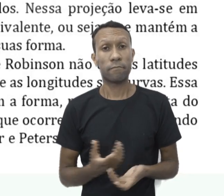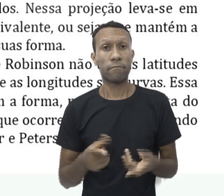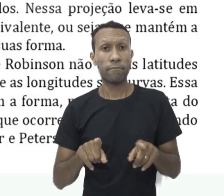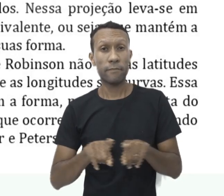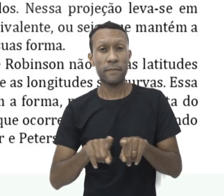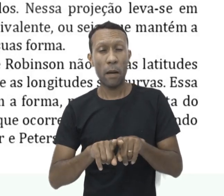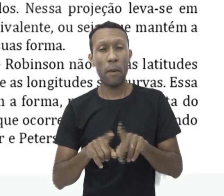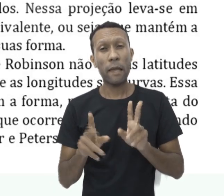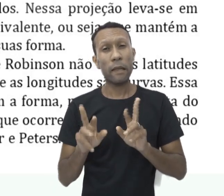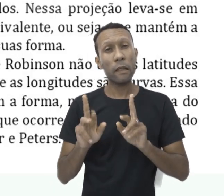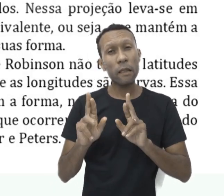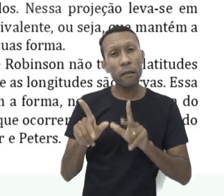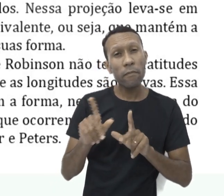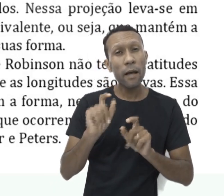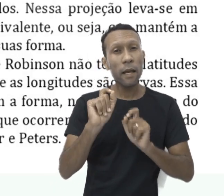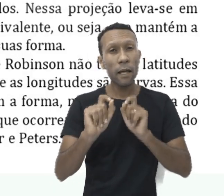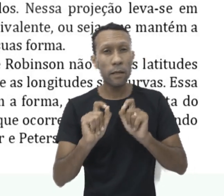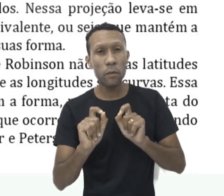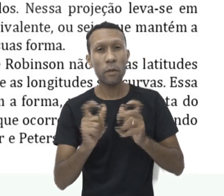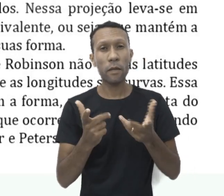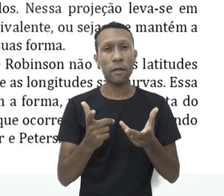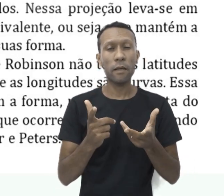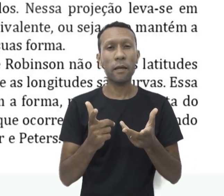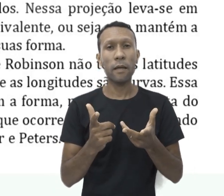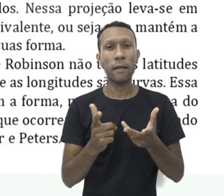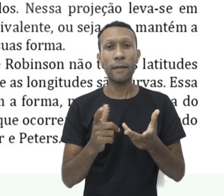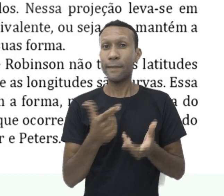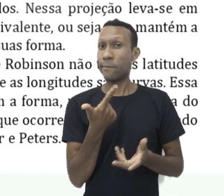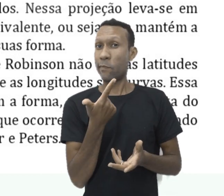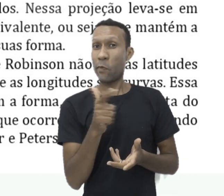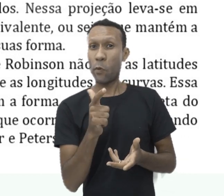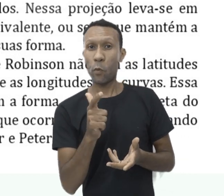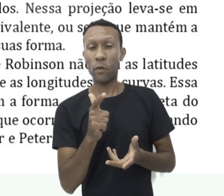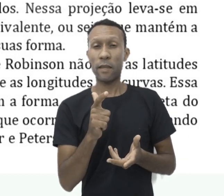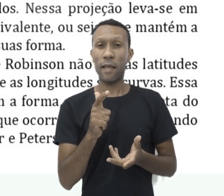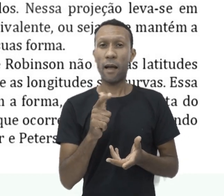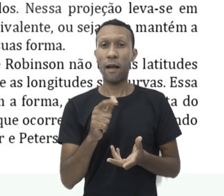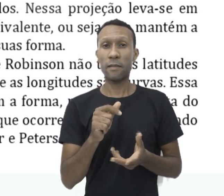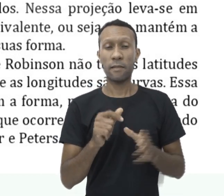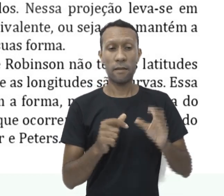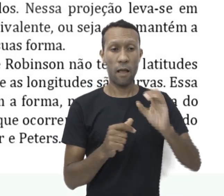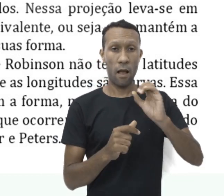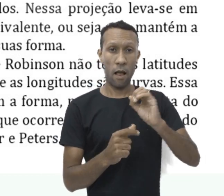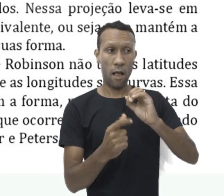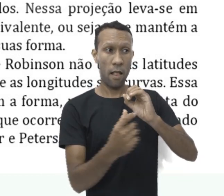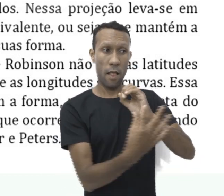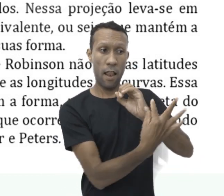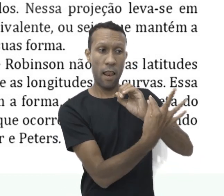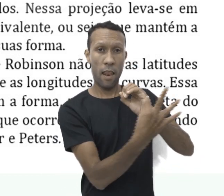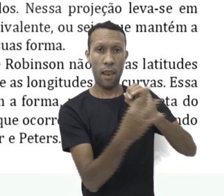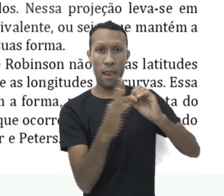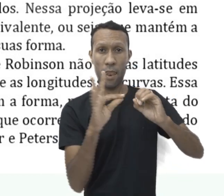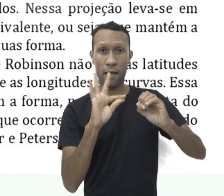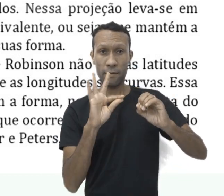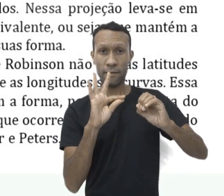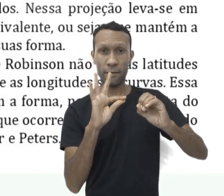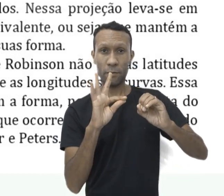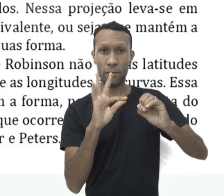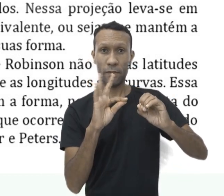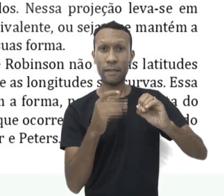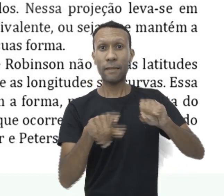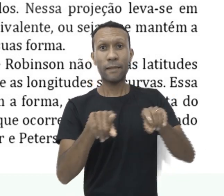Diferentemente das duas anteriores, a projeção de Robson não tem as latitudes e longitudes cruzando em 90